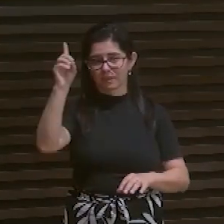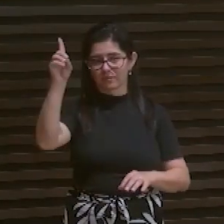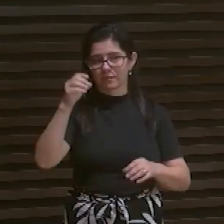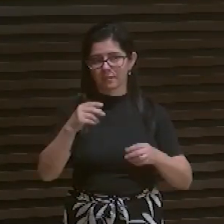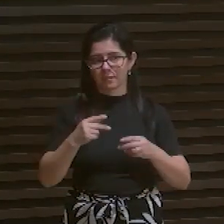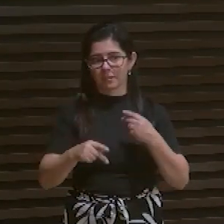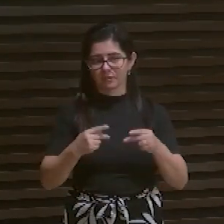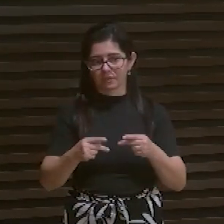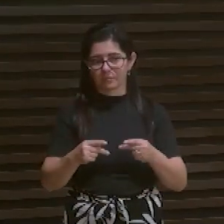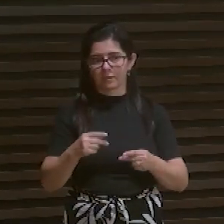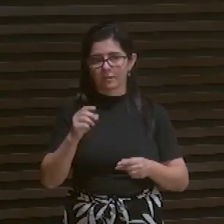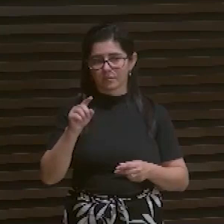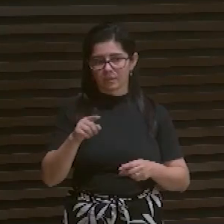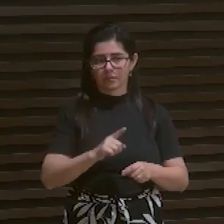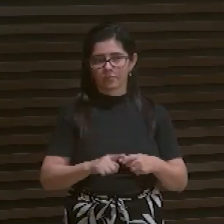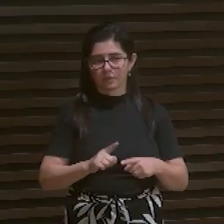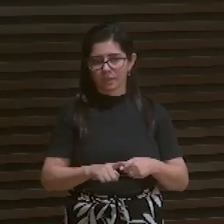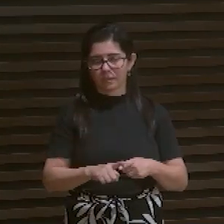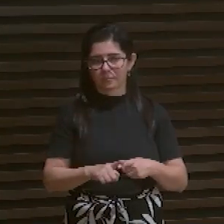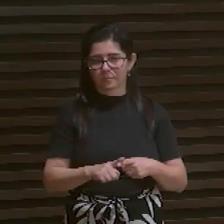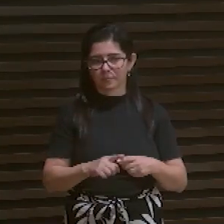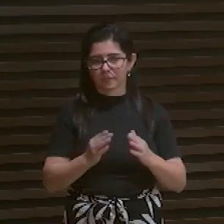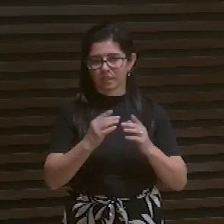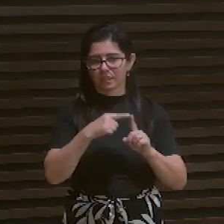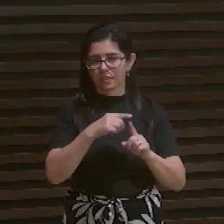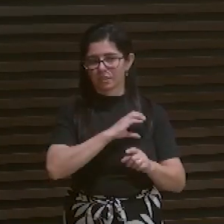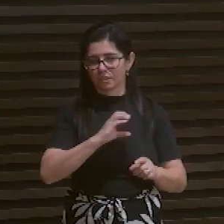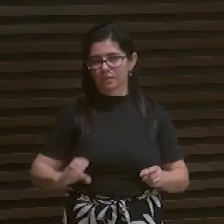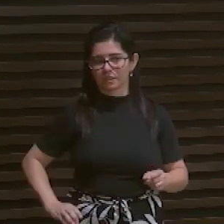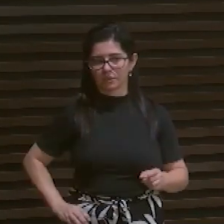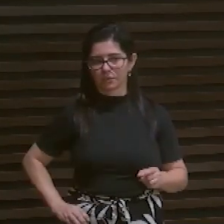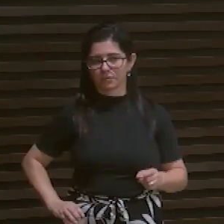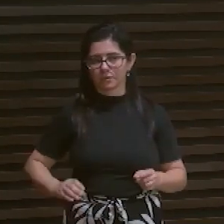Porque a igreja de Cristo não é divisível.